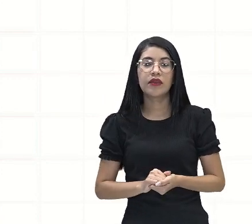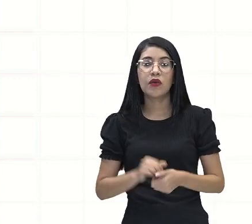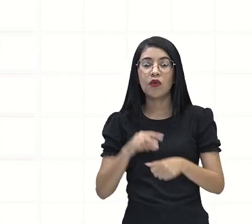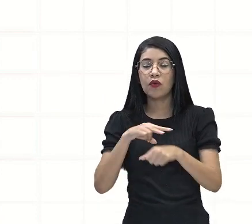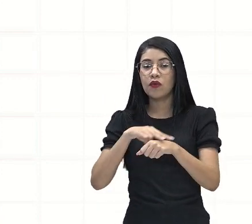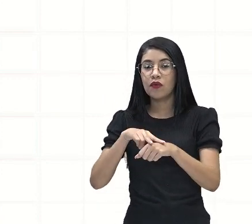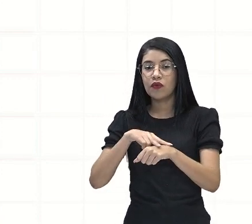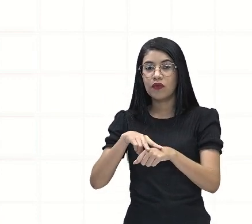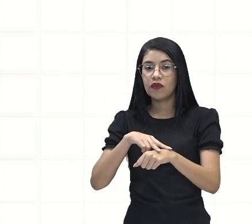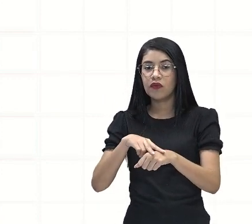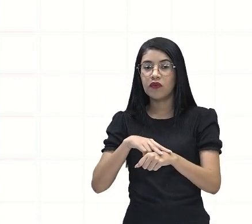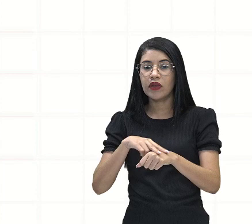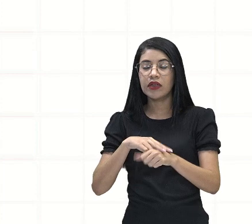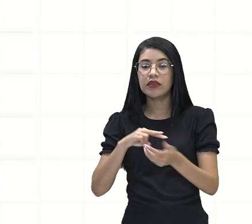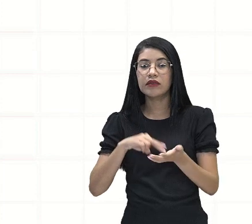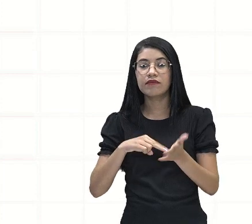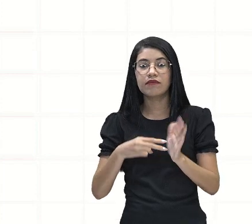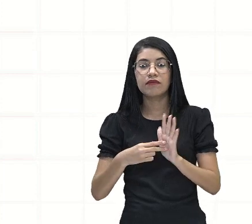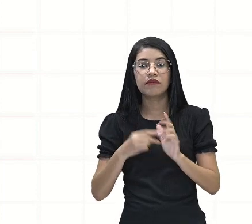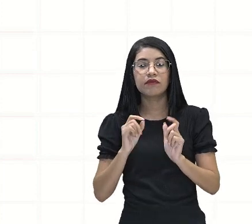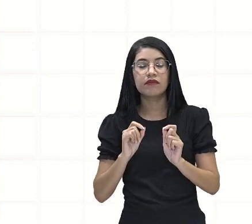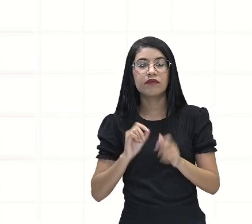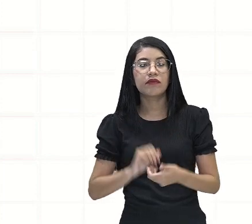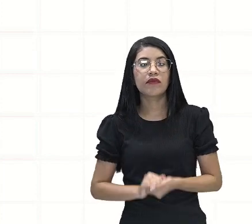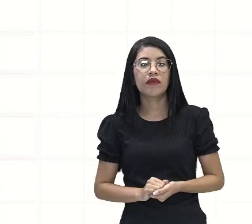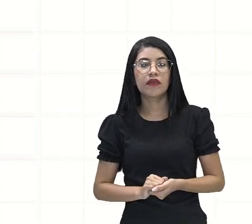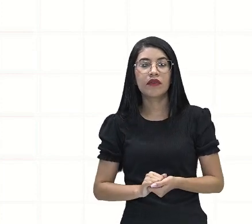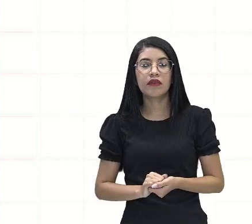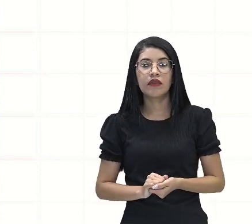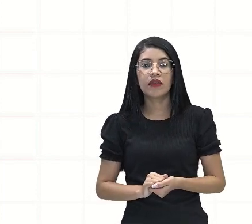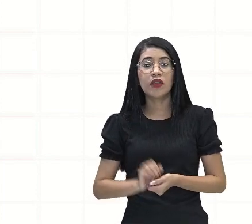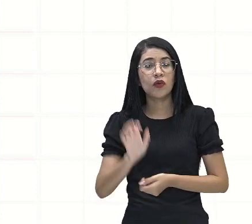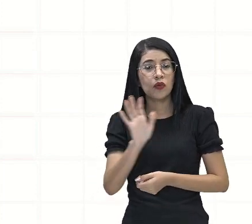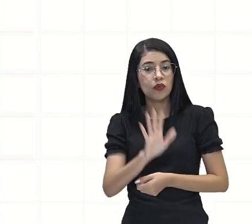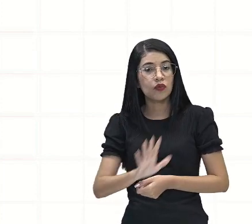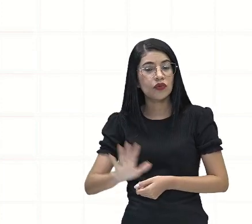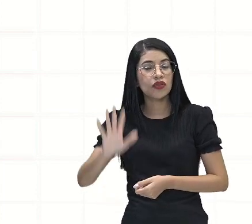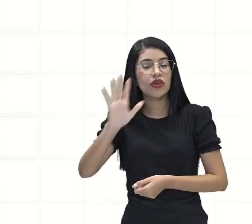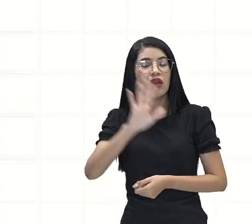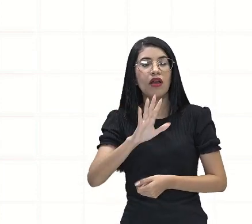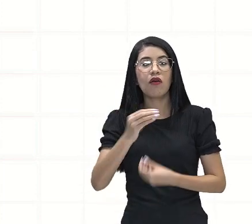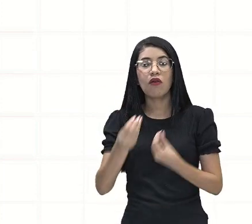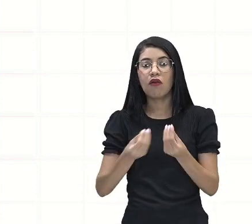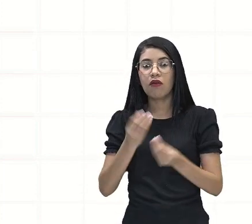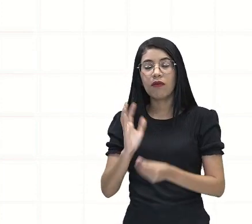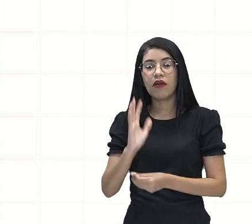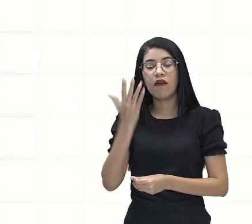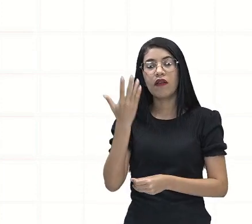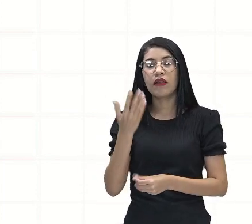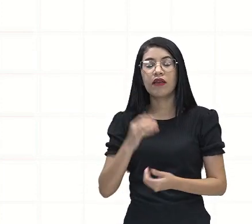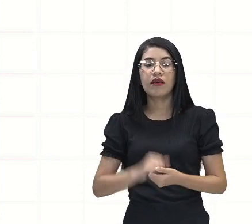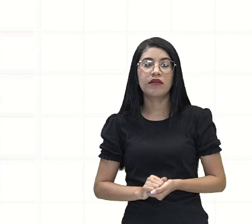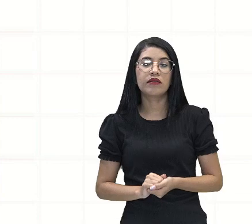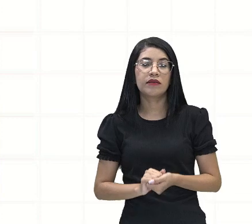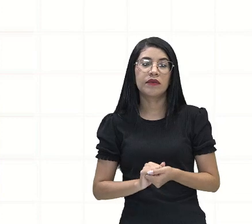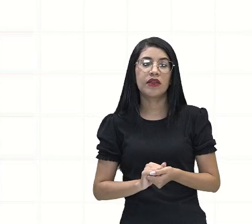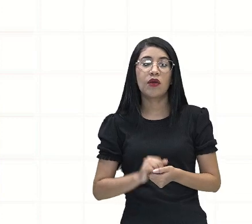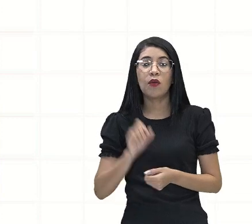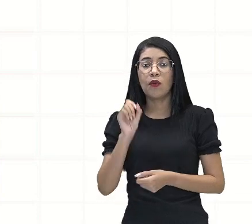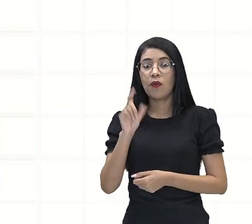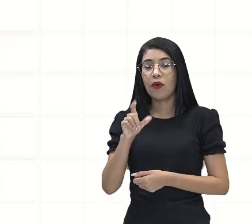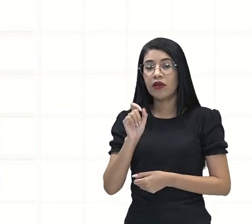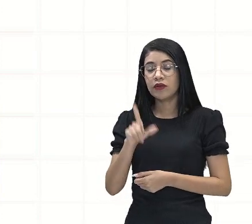verde elas indicam o abastecimento da rede geral certo a cor azul vai indicar o